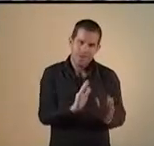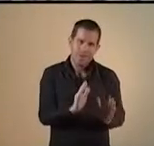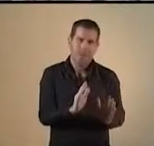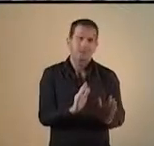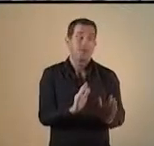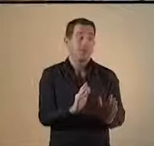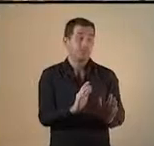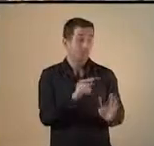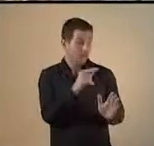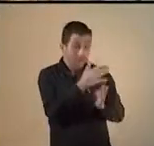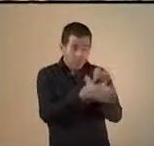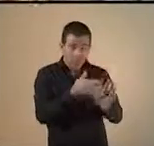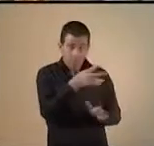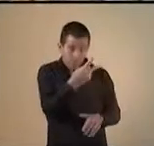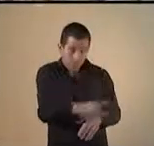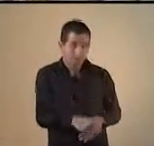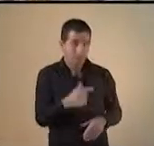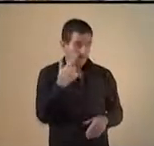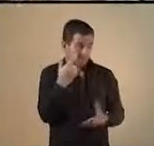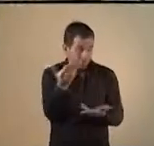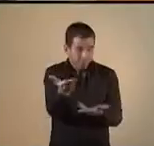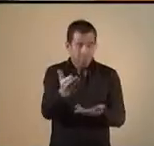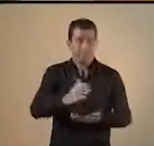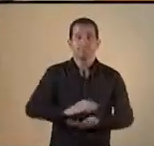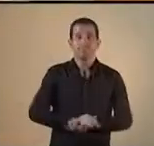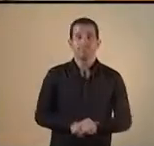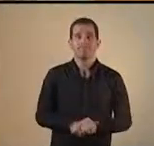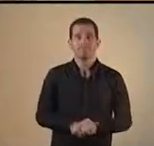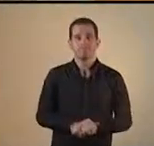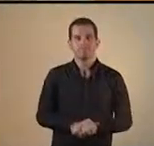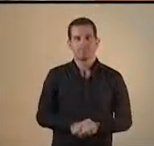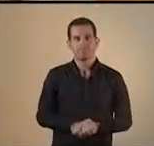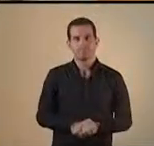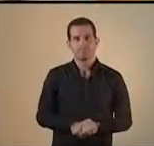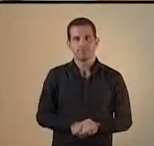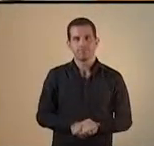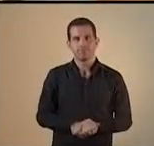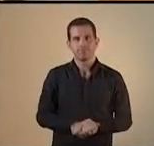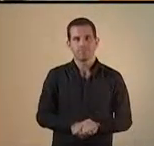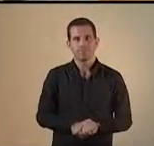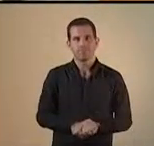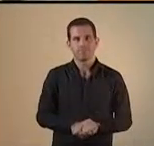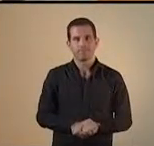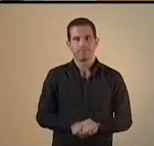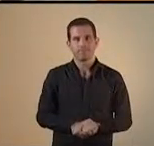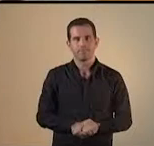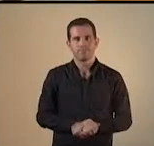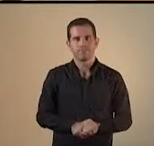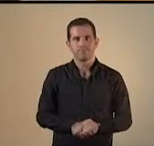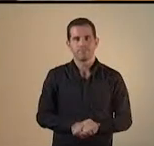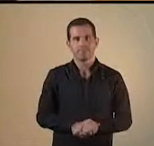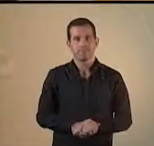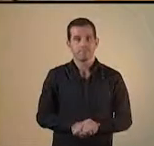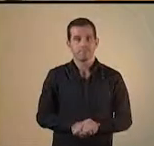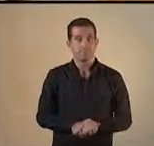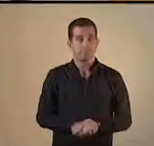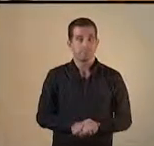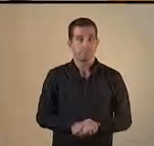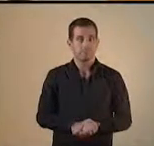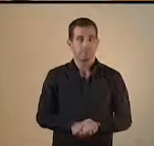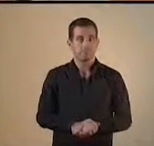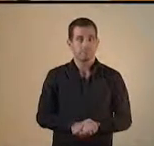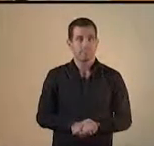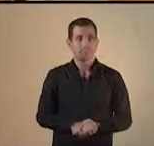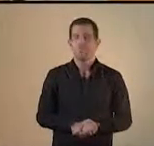português, então, para o português? Em libras. Em libras, eu amo o Brasil. Entendi. Né? Agora, eu amo o